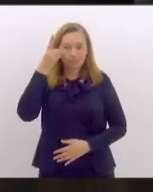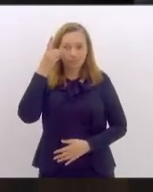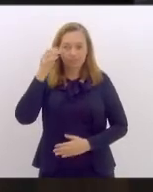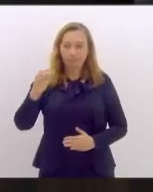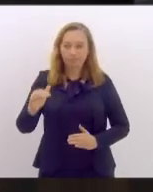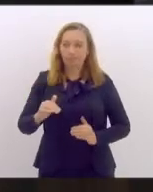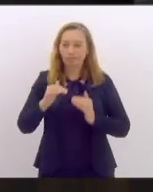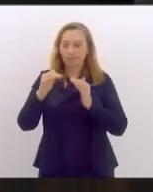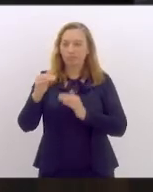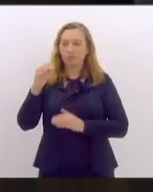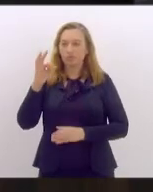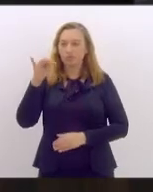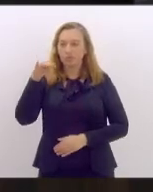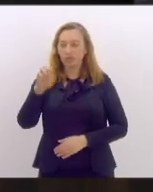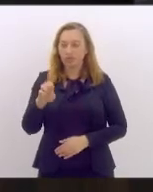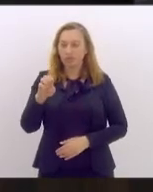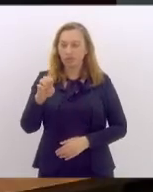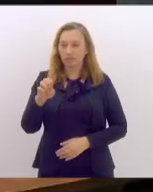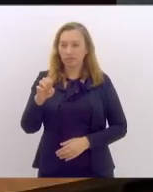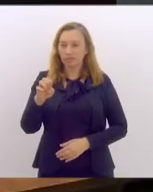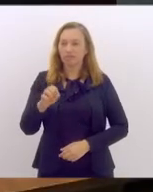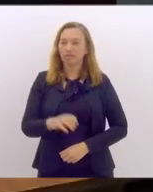Subtenente Bernardo